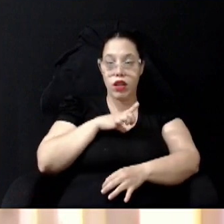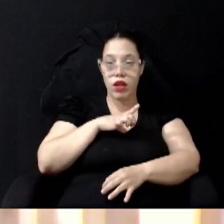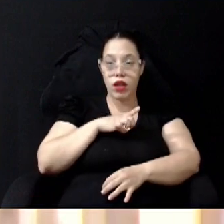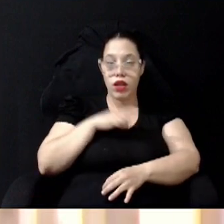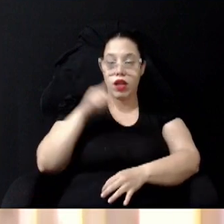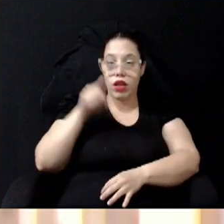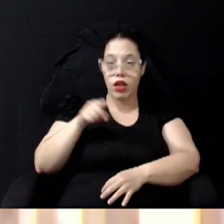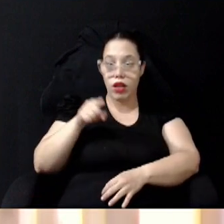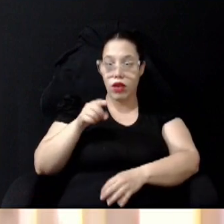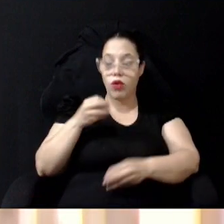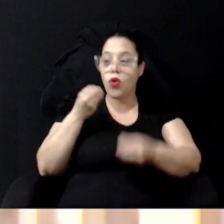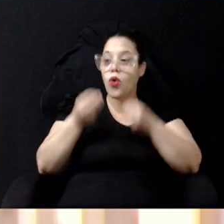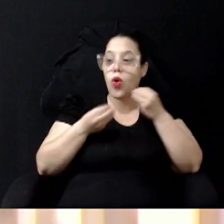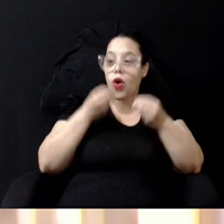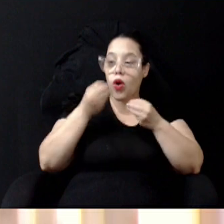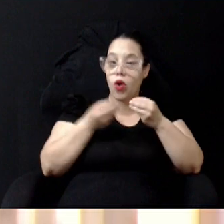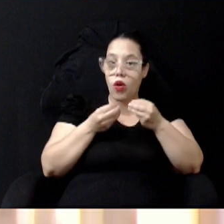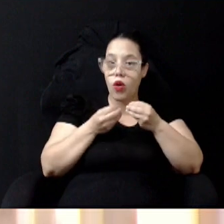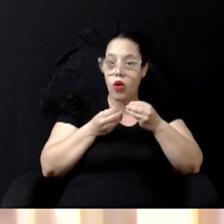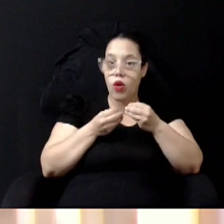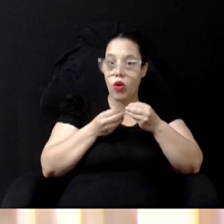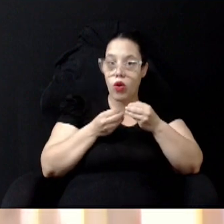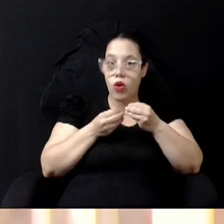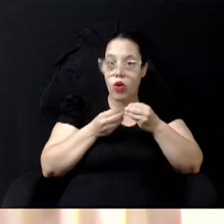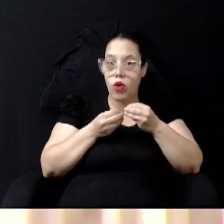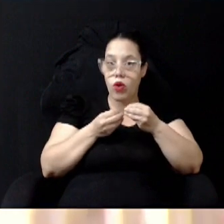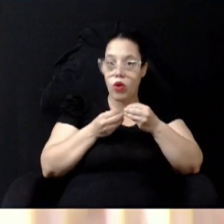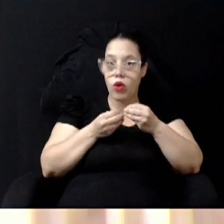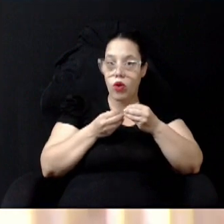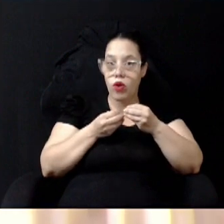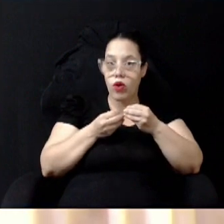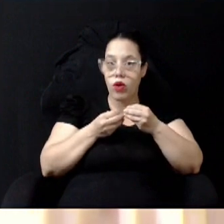como um pseudo...